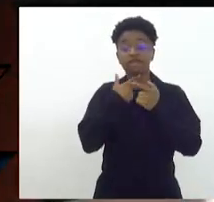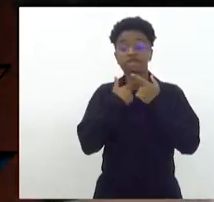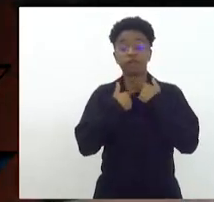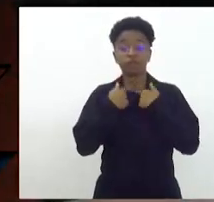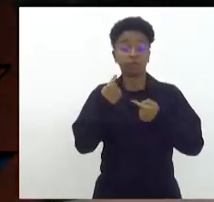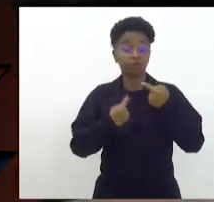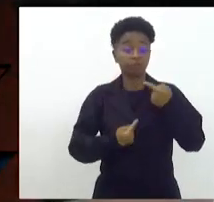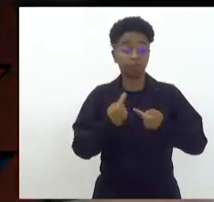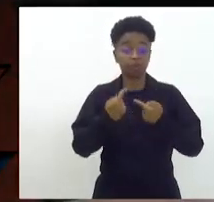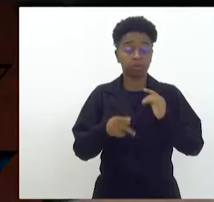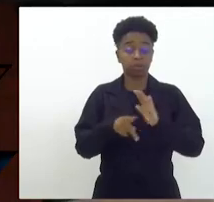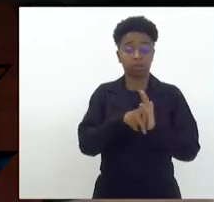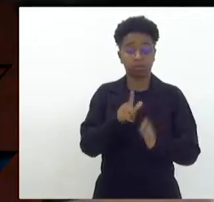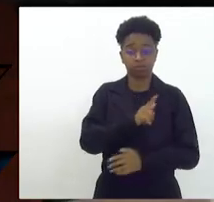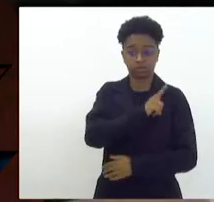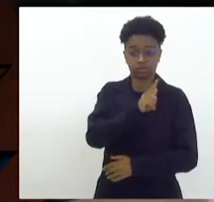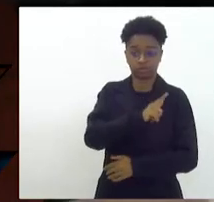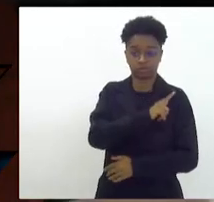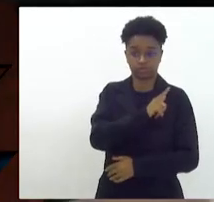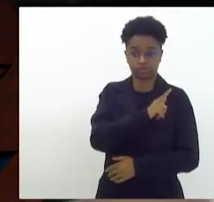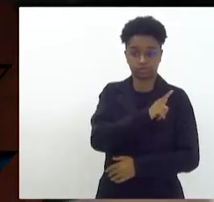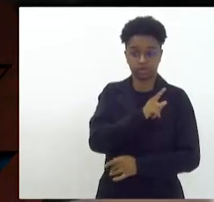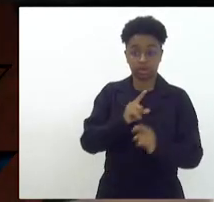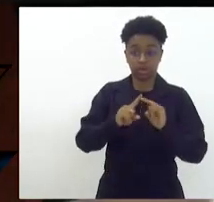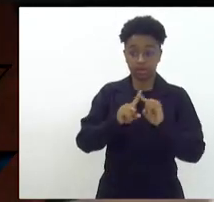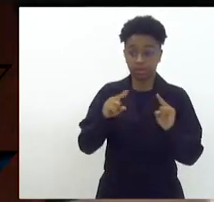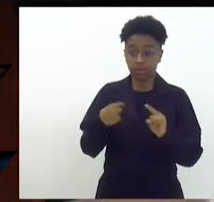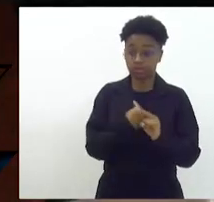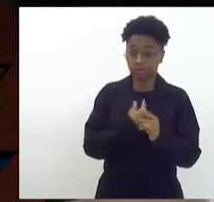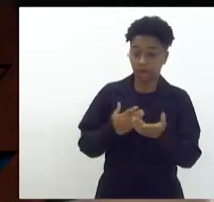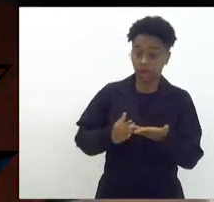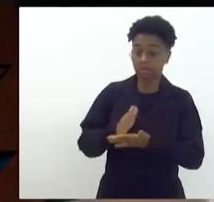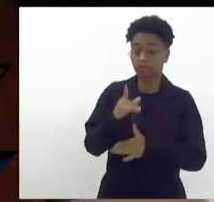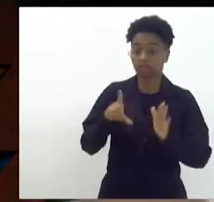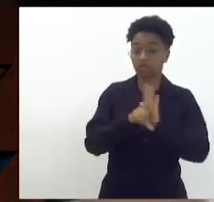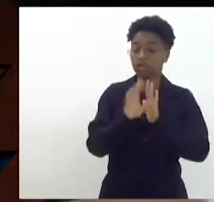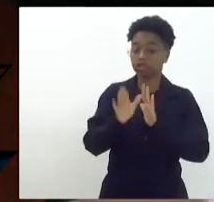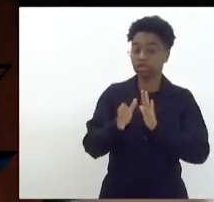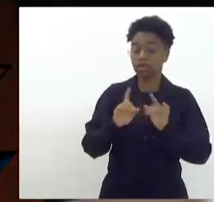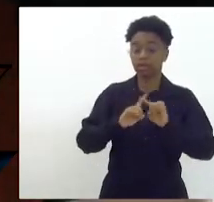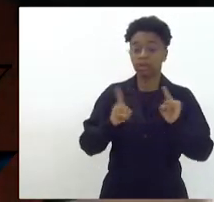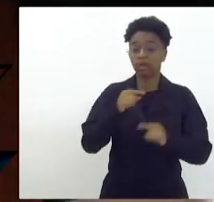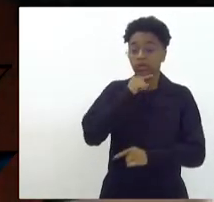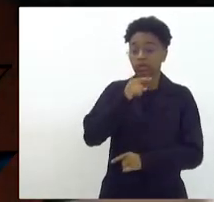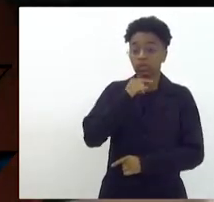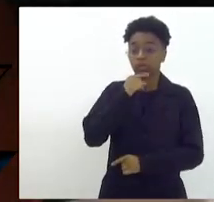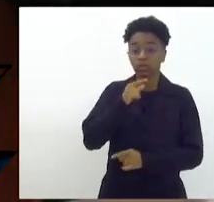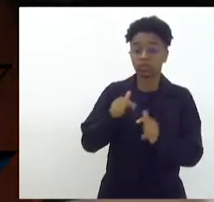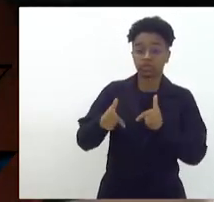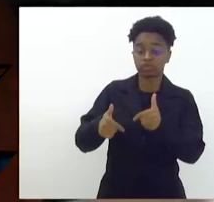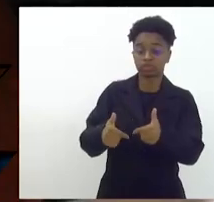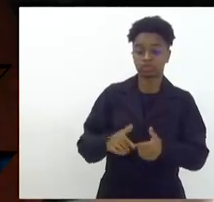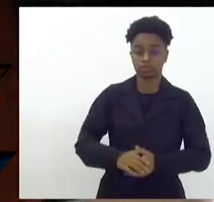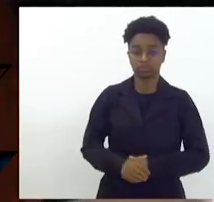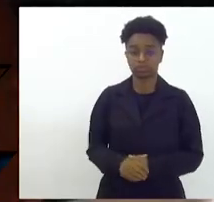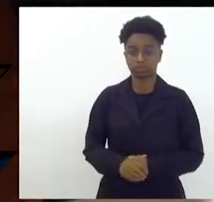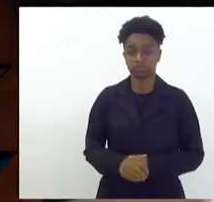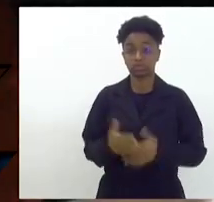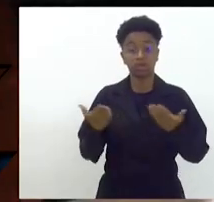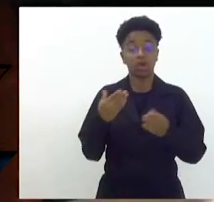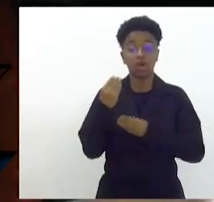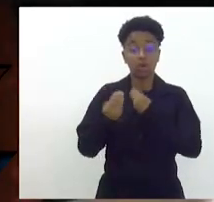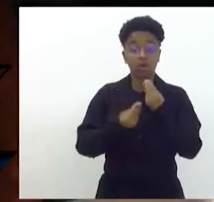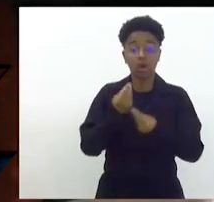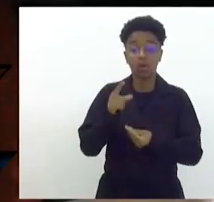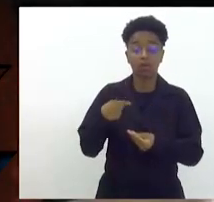política do gestor mas a gente aprovou a lei e agora a gente não consegue materializar e como é que